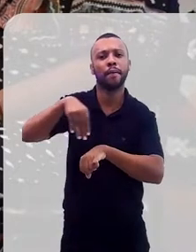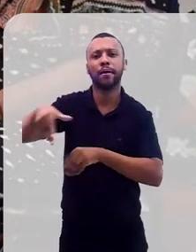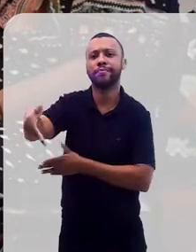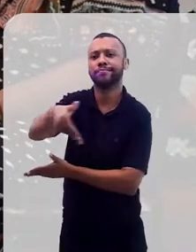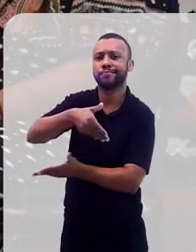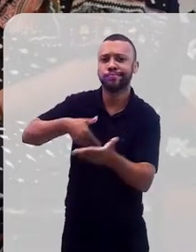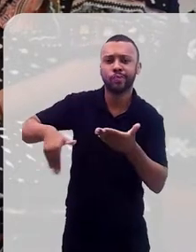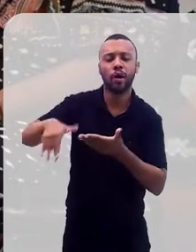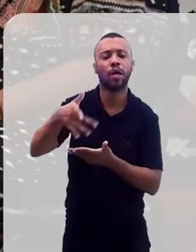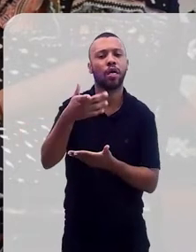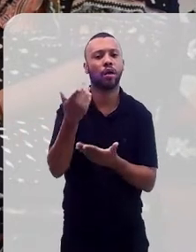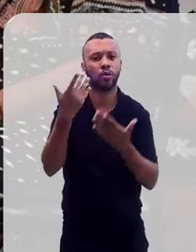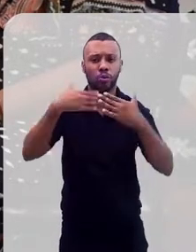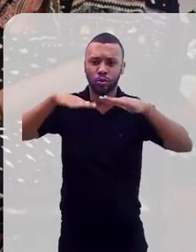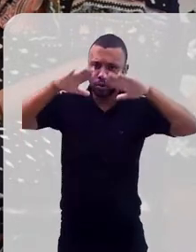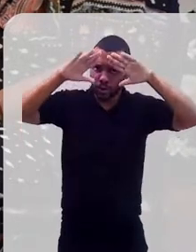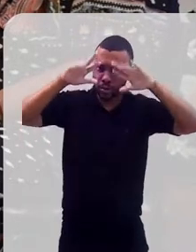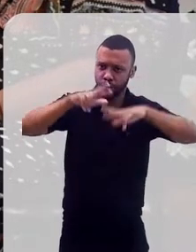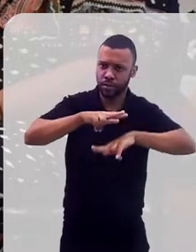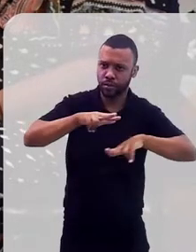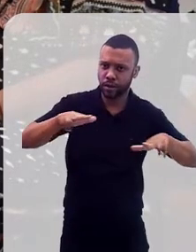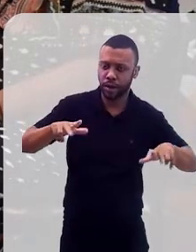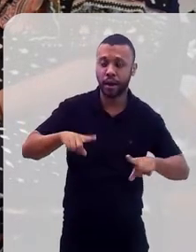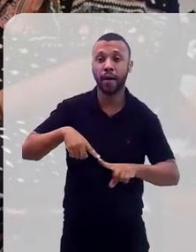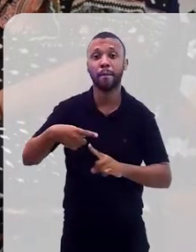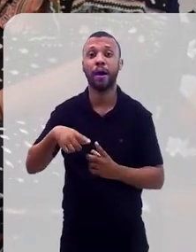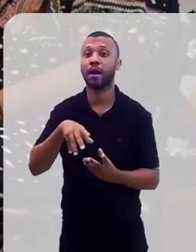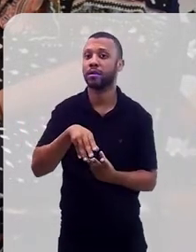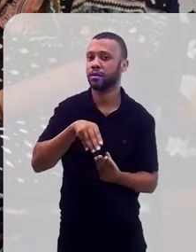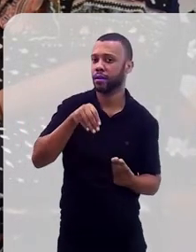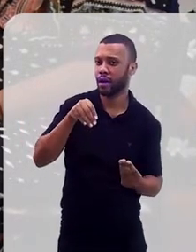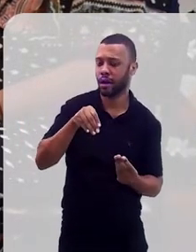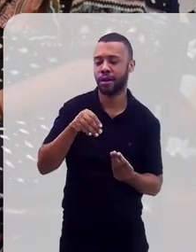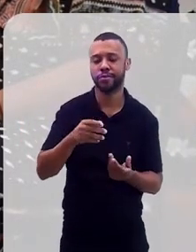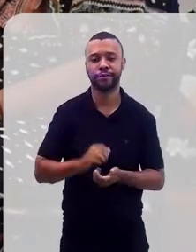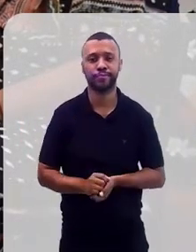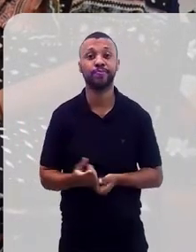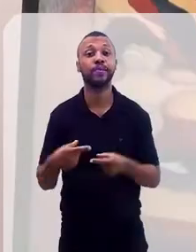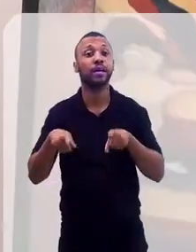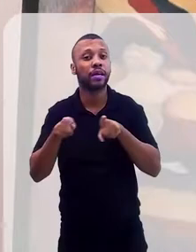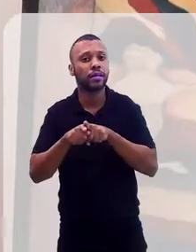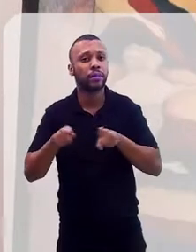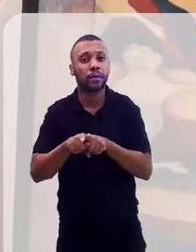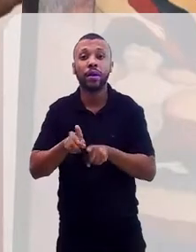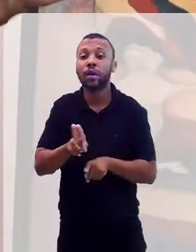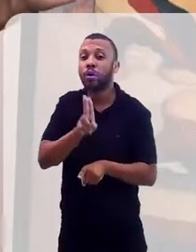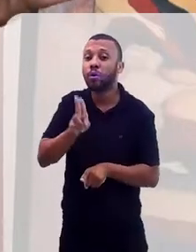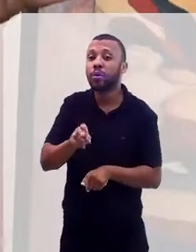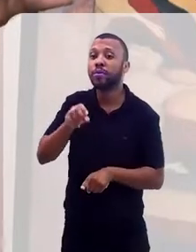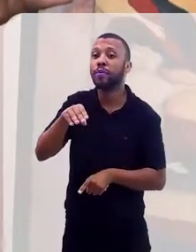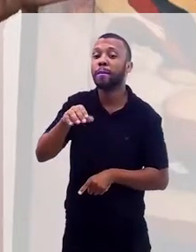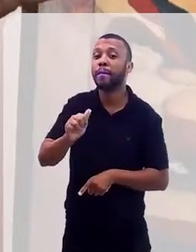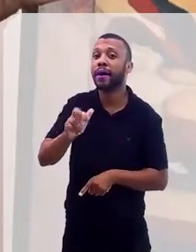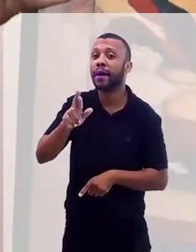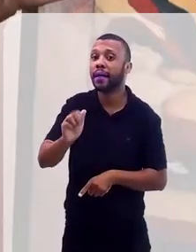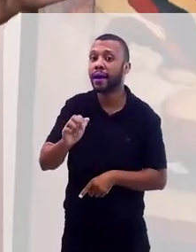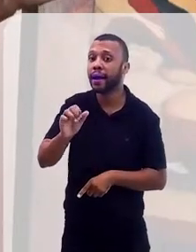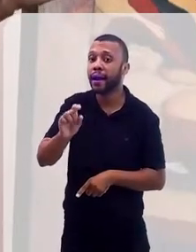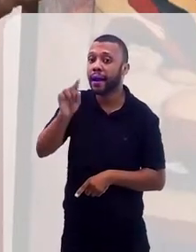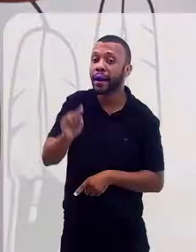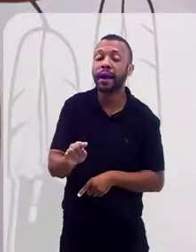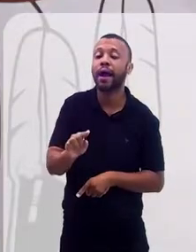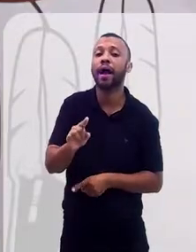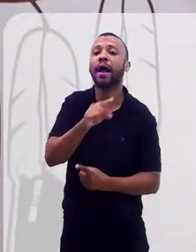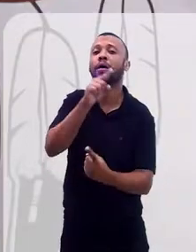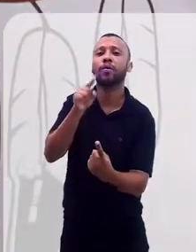comunicar com os seus, as suas entidades. E também usa o